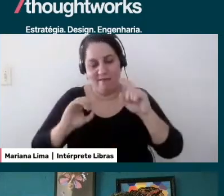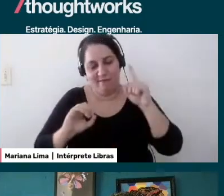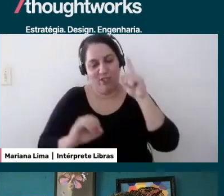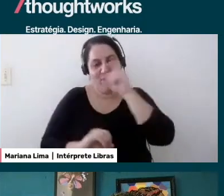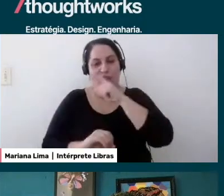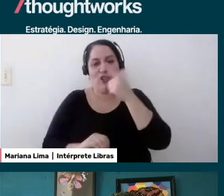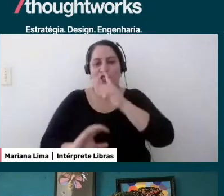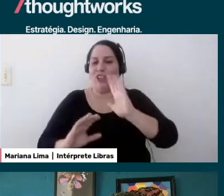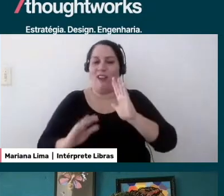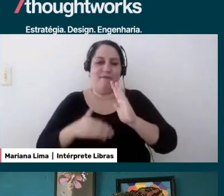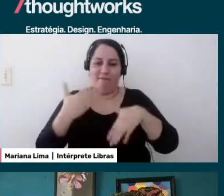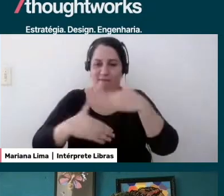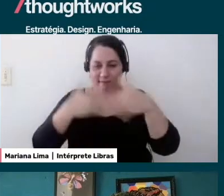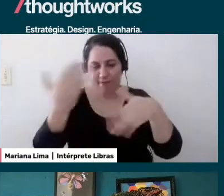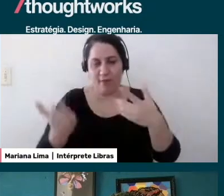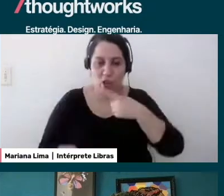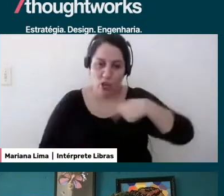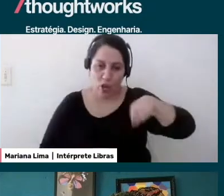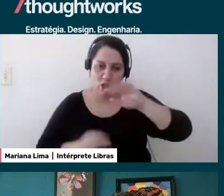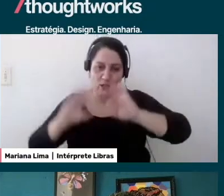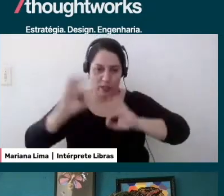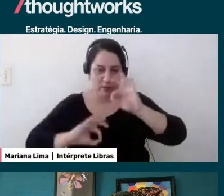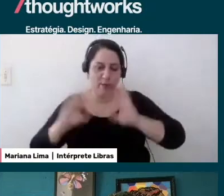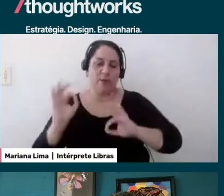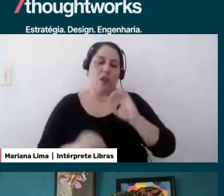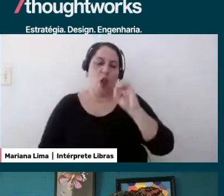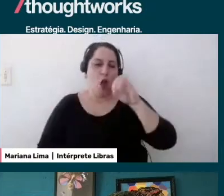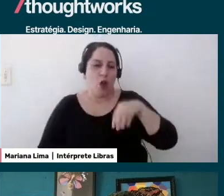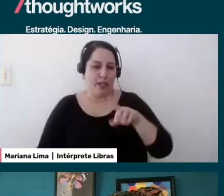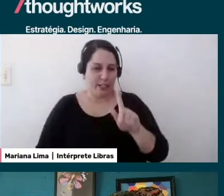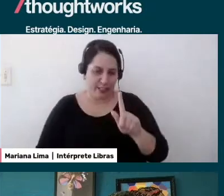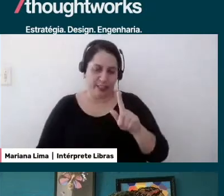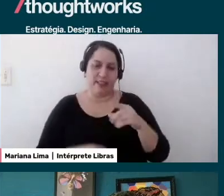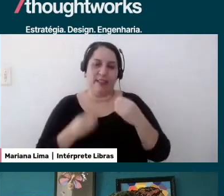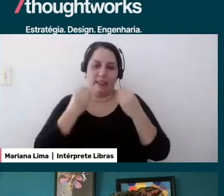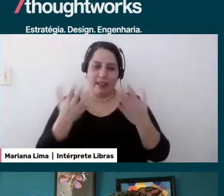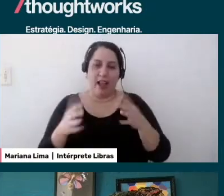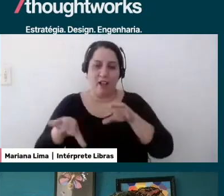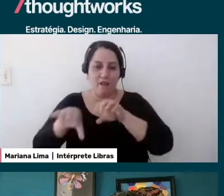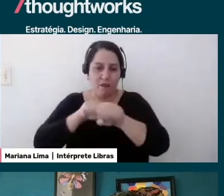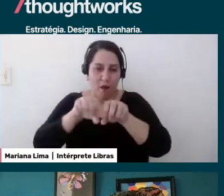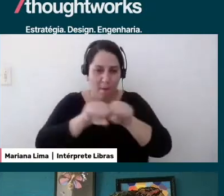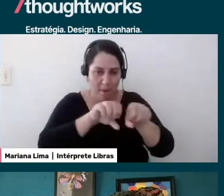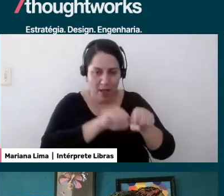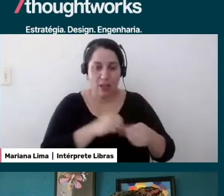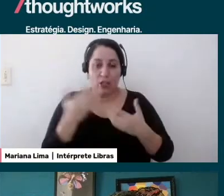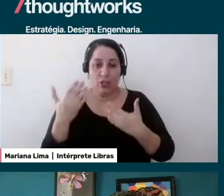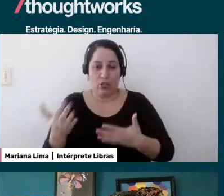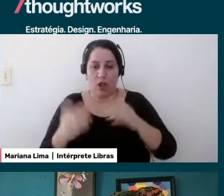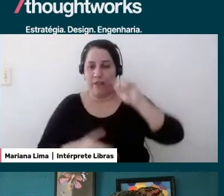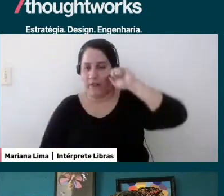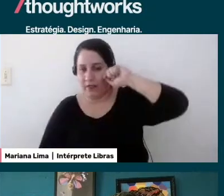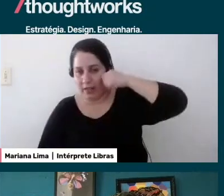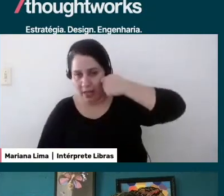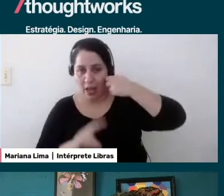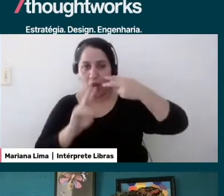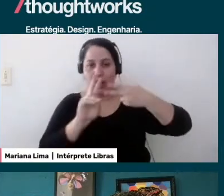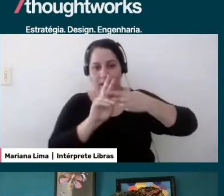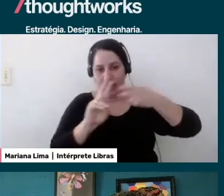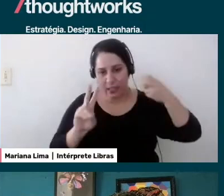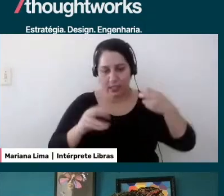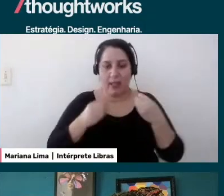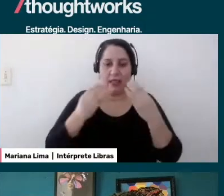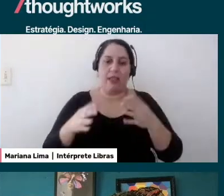o Programadores Amanhã faz. Hoje a gente é uma organização social sem fins lucrativos que forma jovens negros e indígenas em programação,